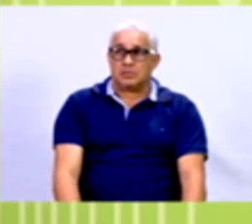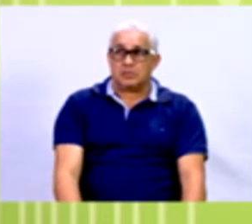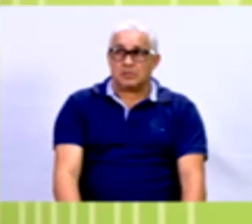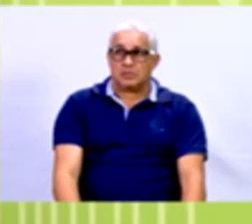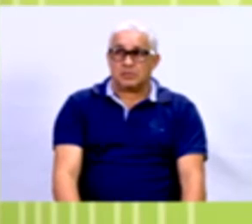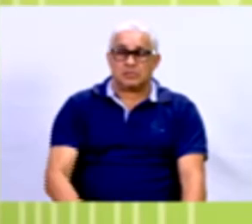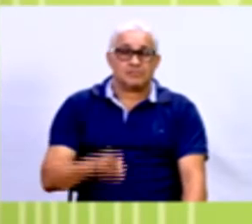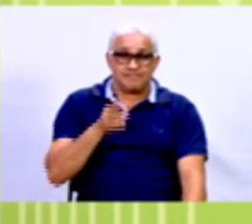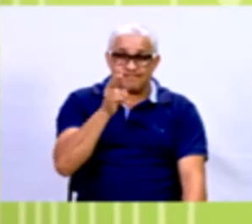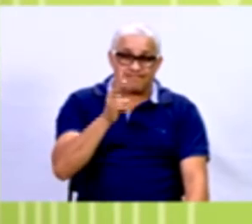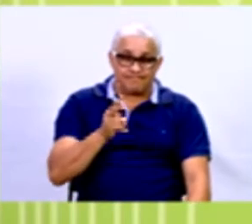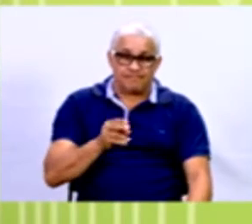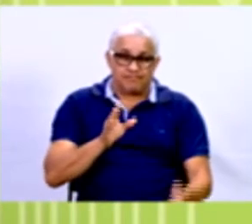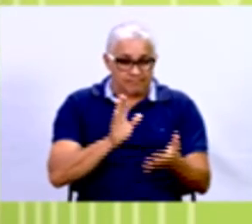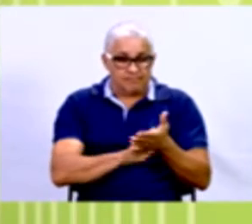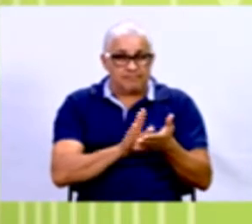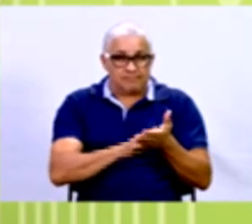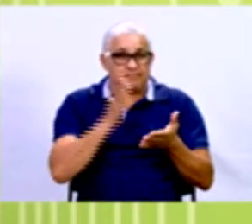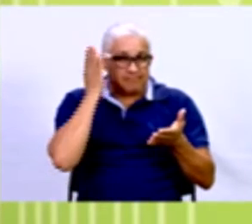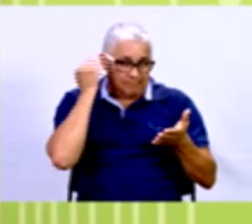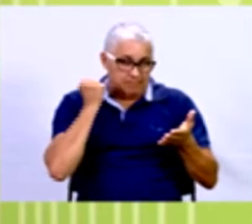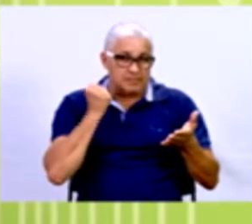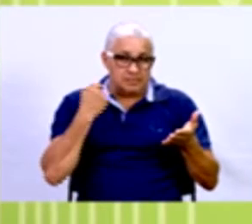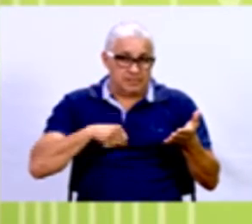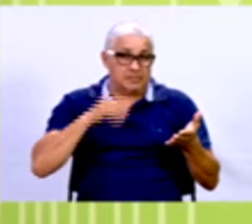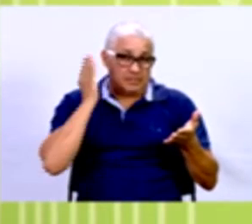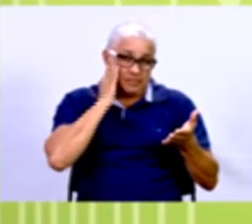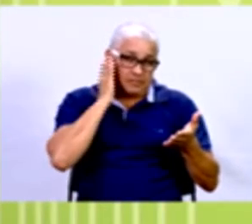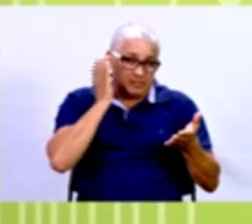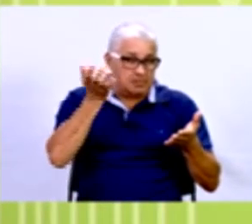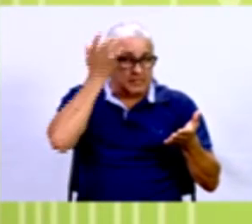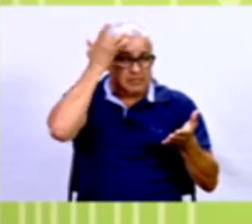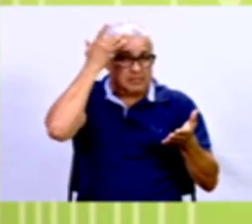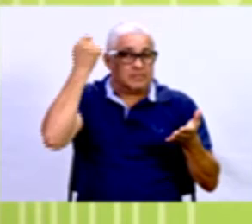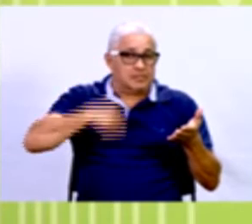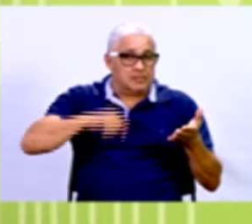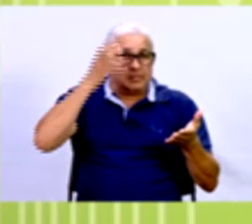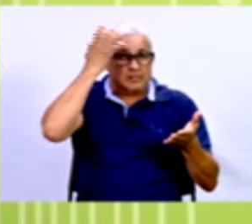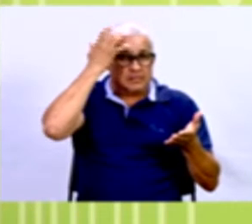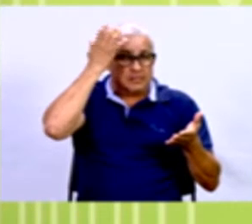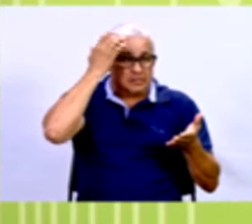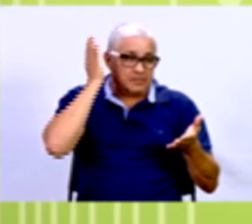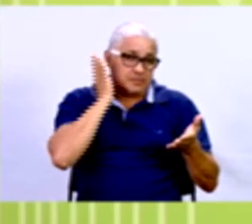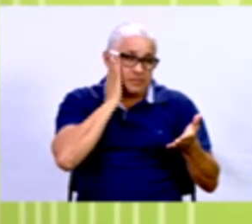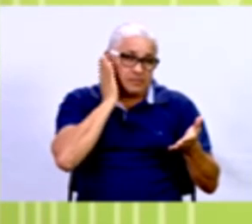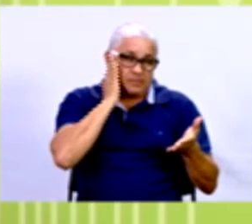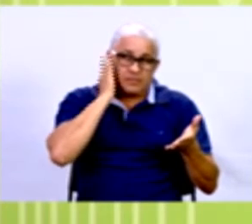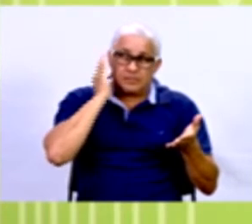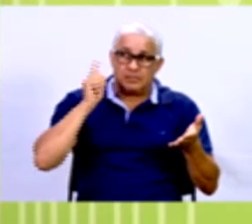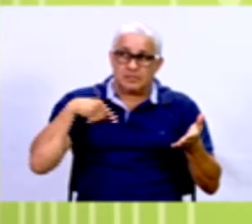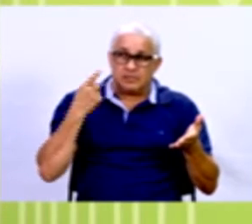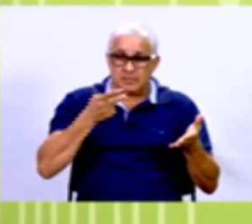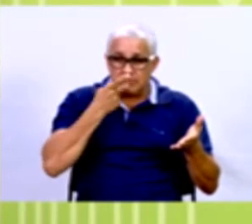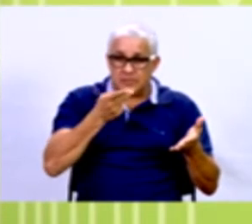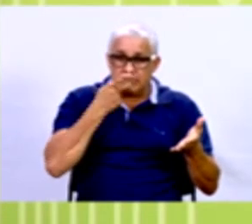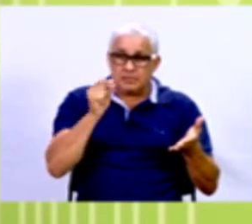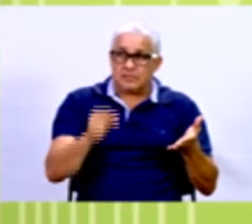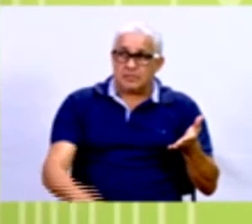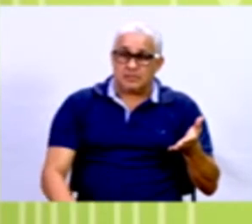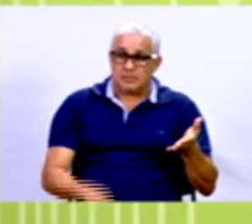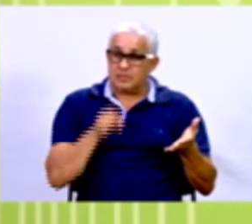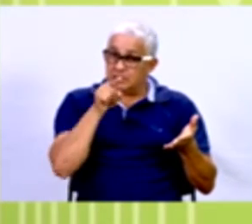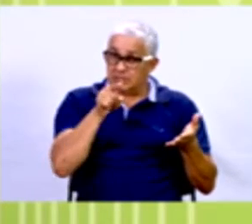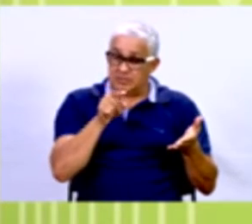isso sempre à mão, né? A importância disso é muito grande. Então, é necessário que você saiba. Nós falamos, quando